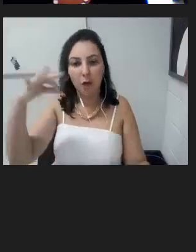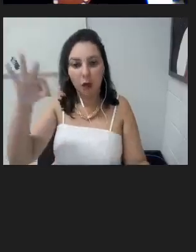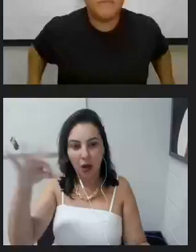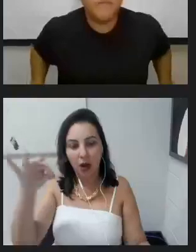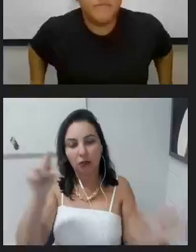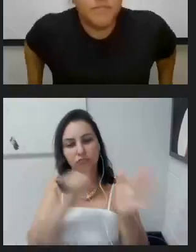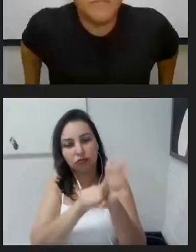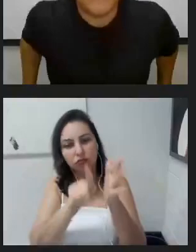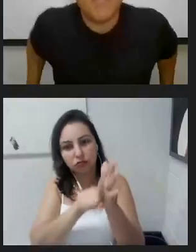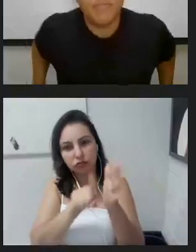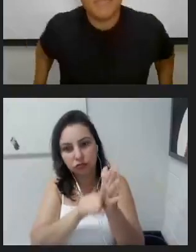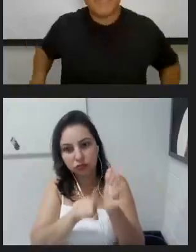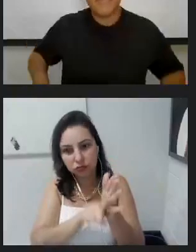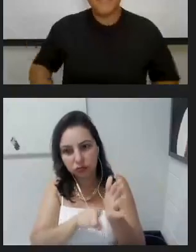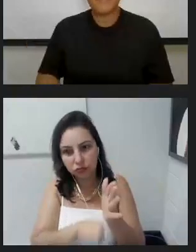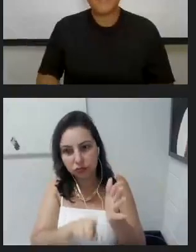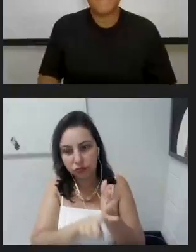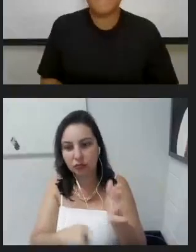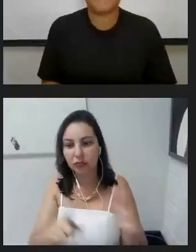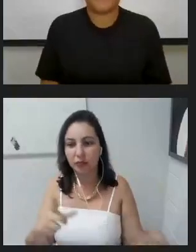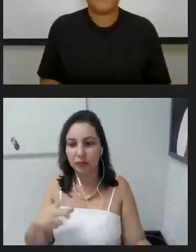gente traga, né,